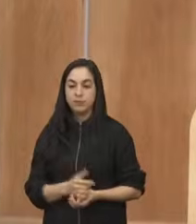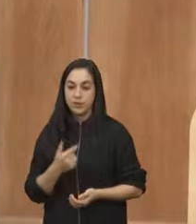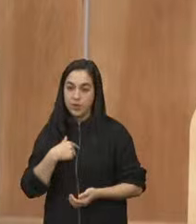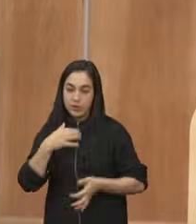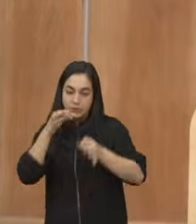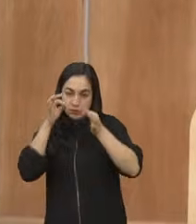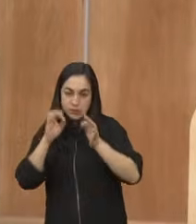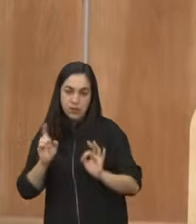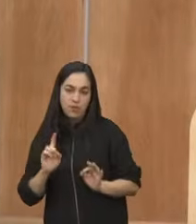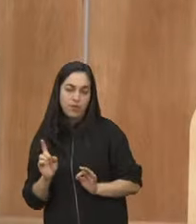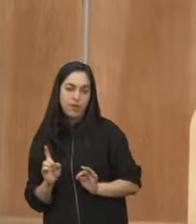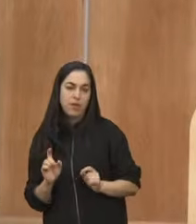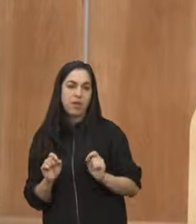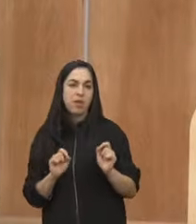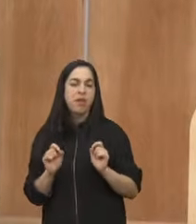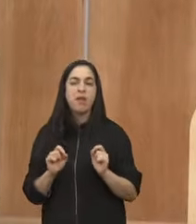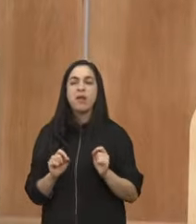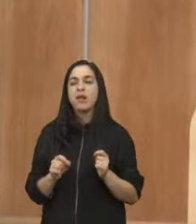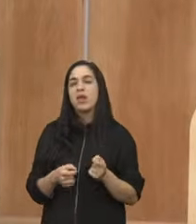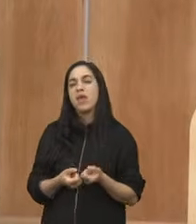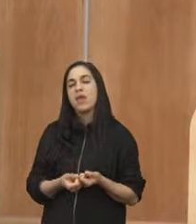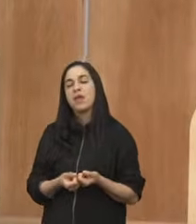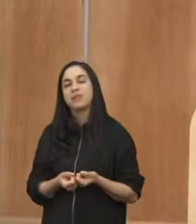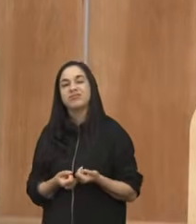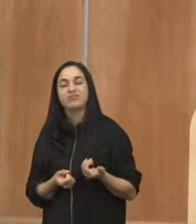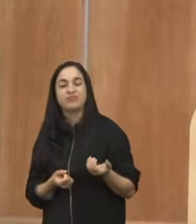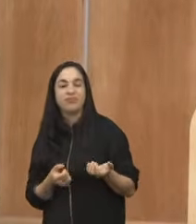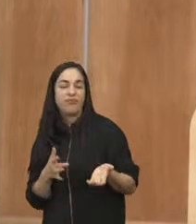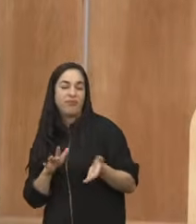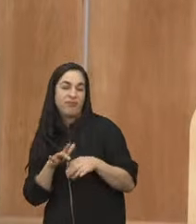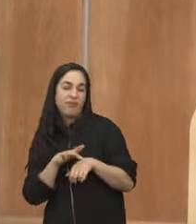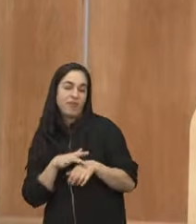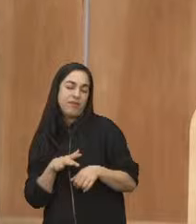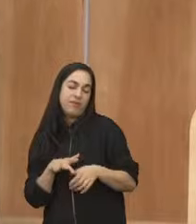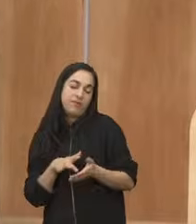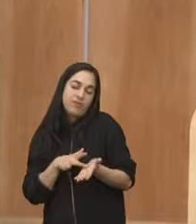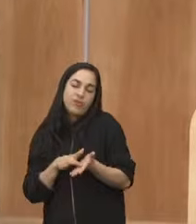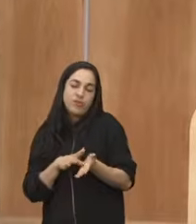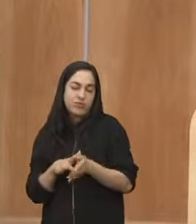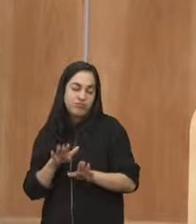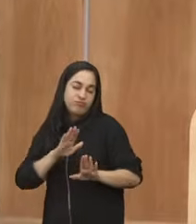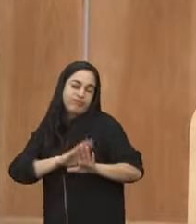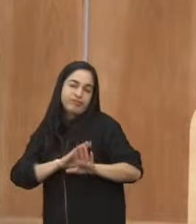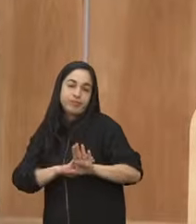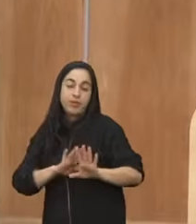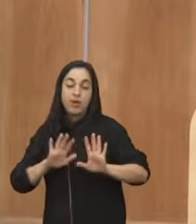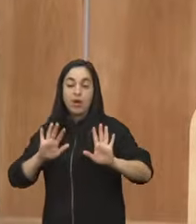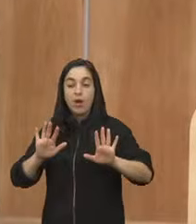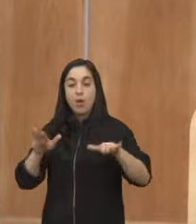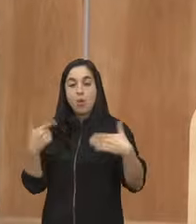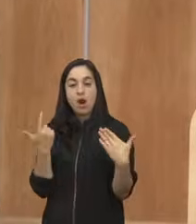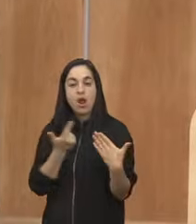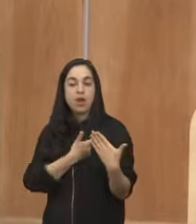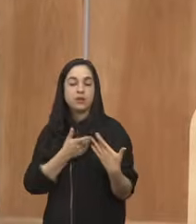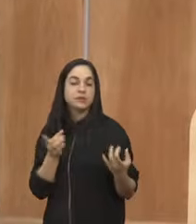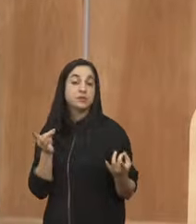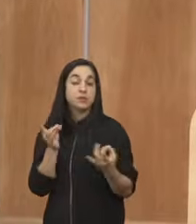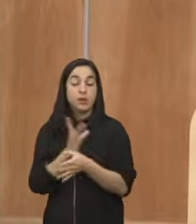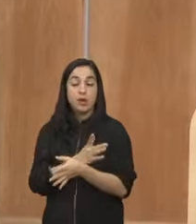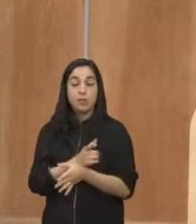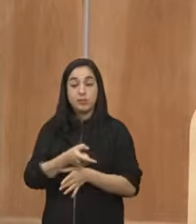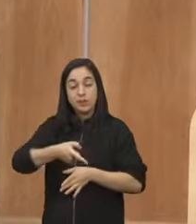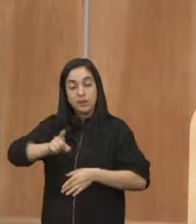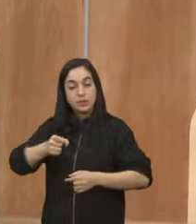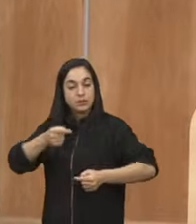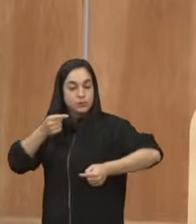sem aqui ficar jogando confete, mas a gente, quando se prontifica a sair para disputar